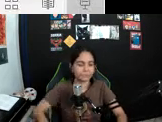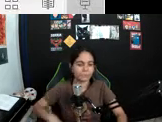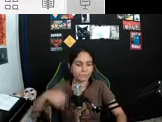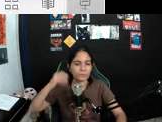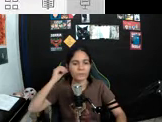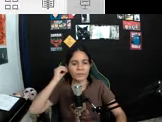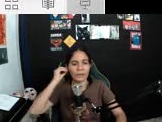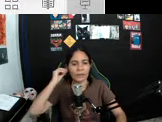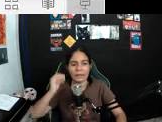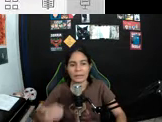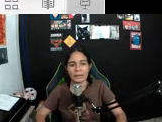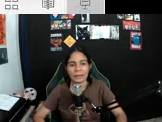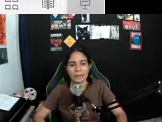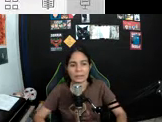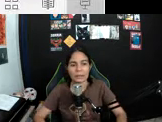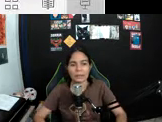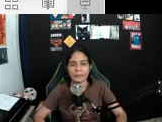acontecer.